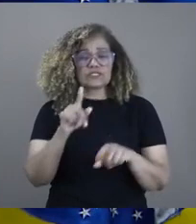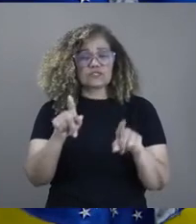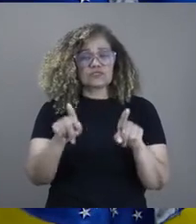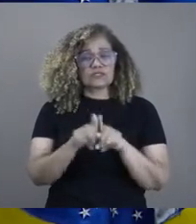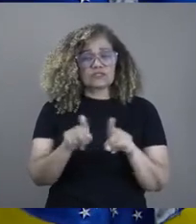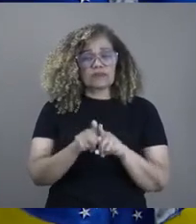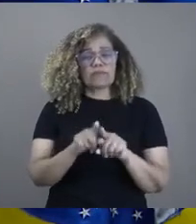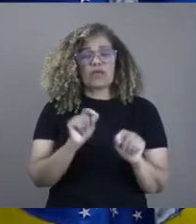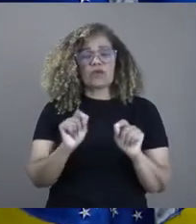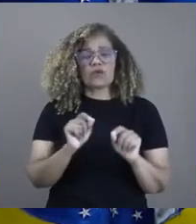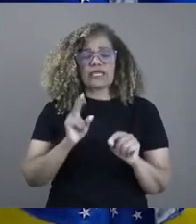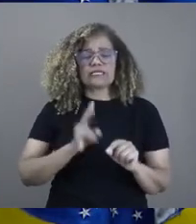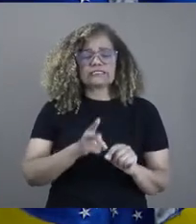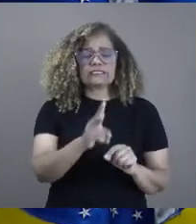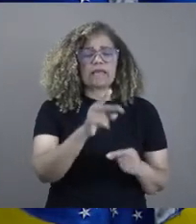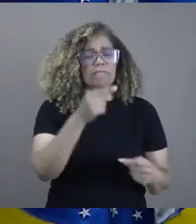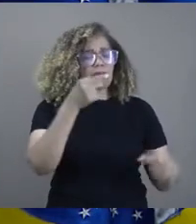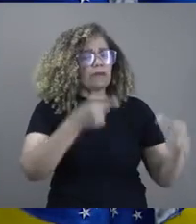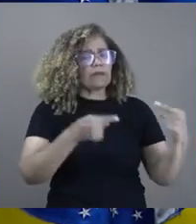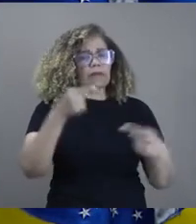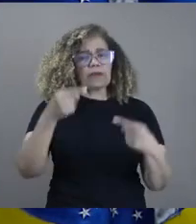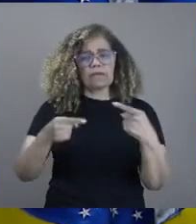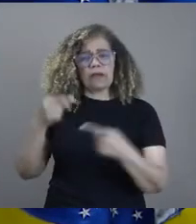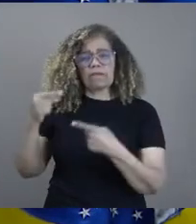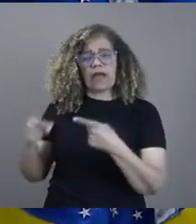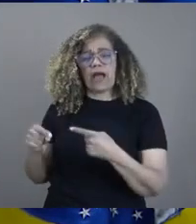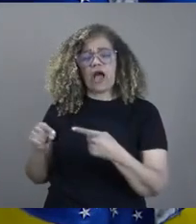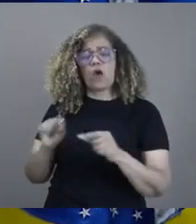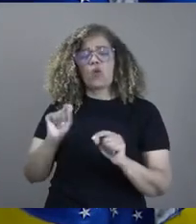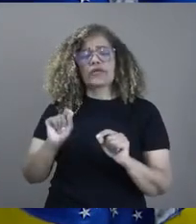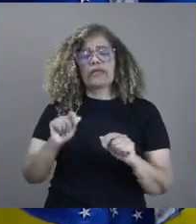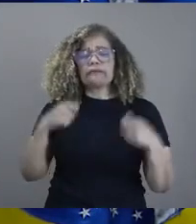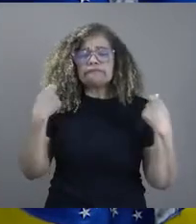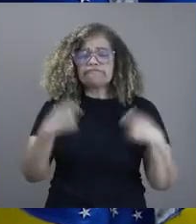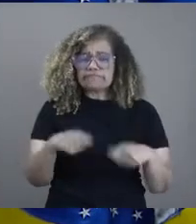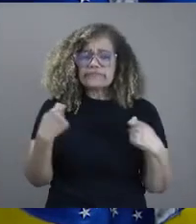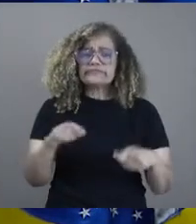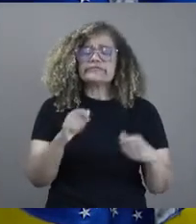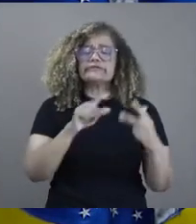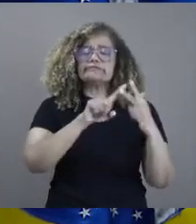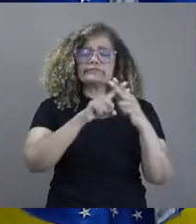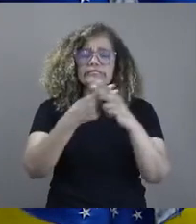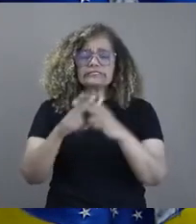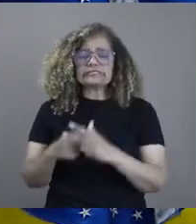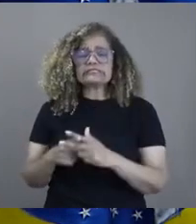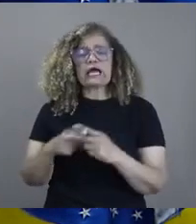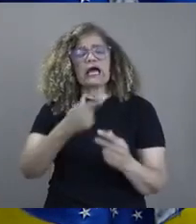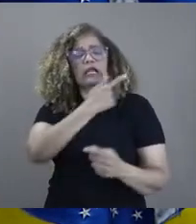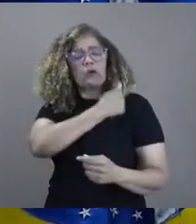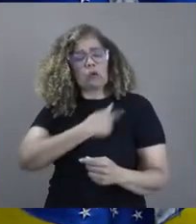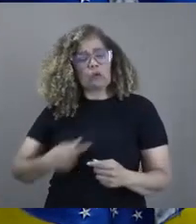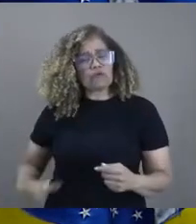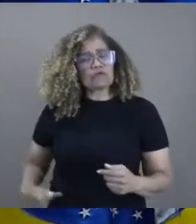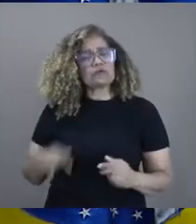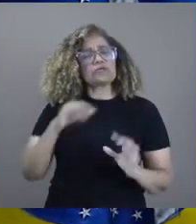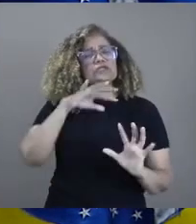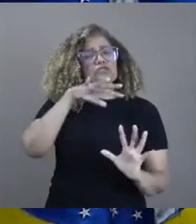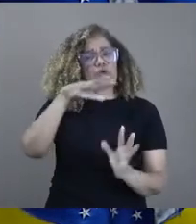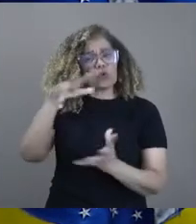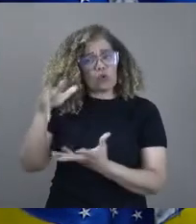a cada vez mais necessária reforma da governança Global